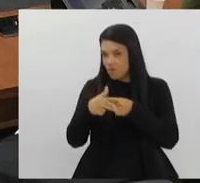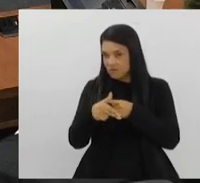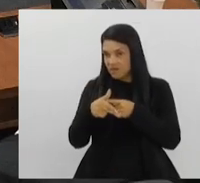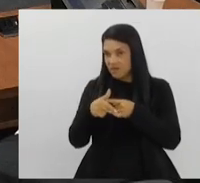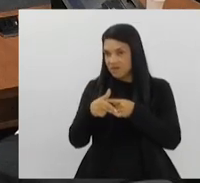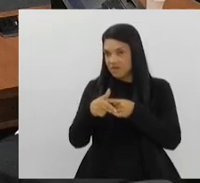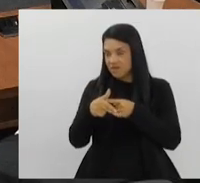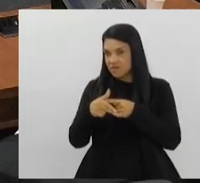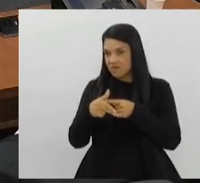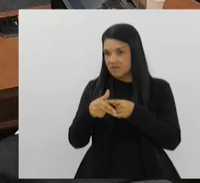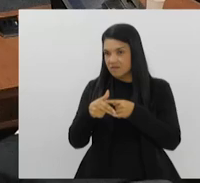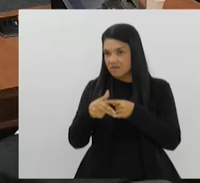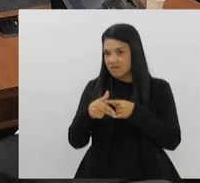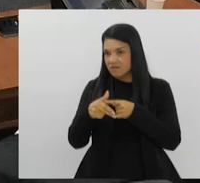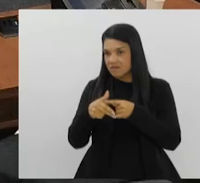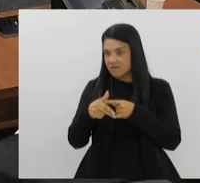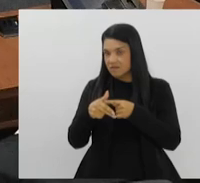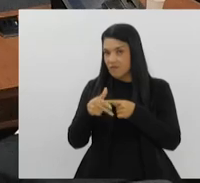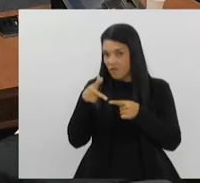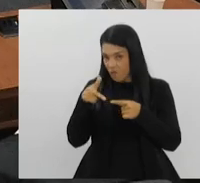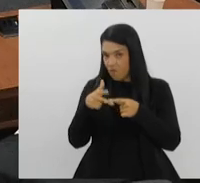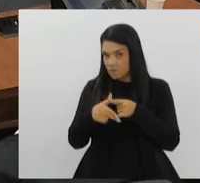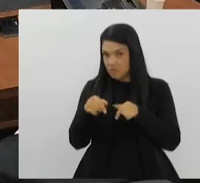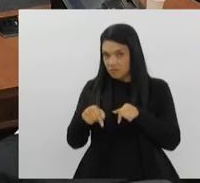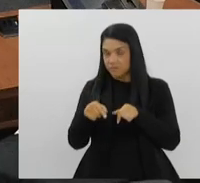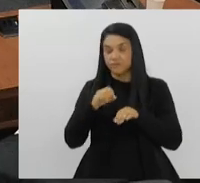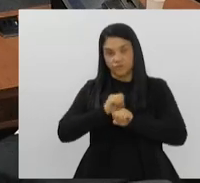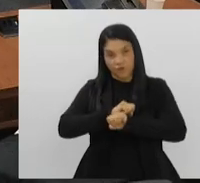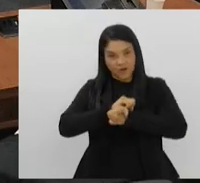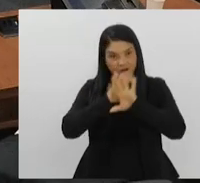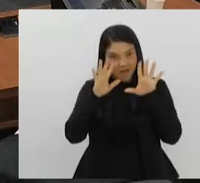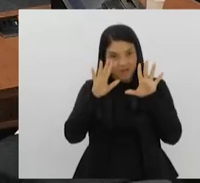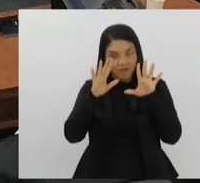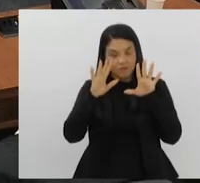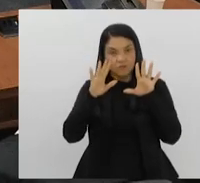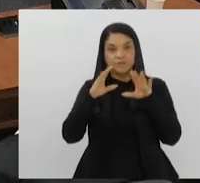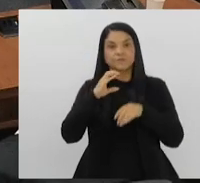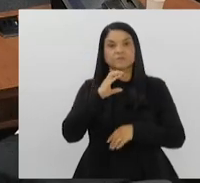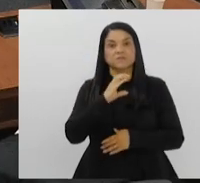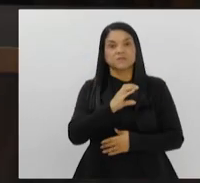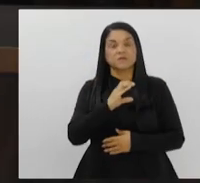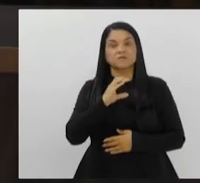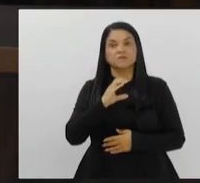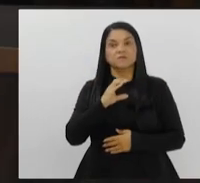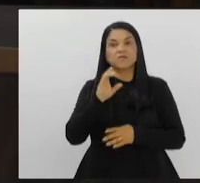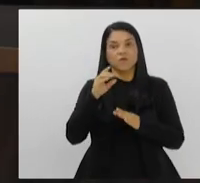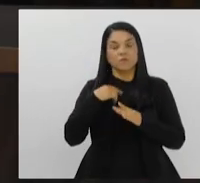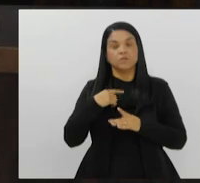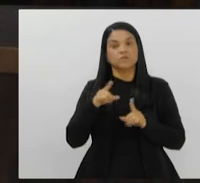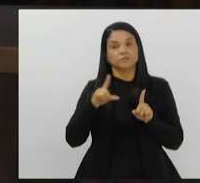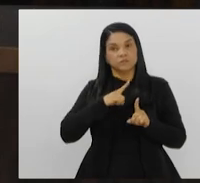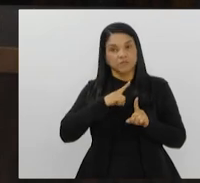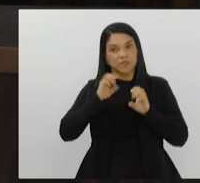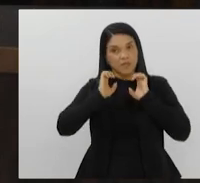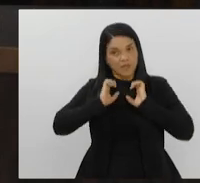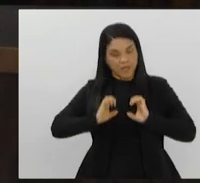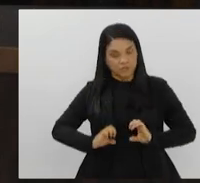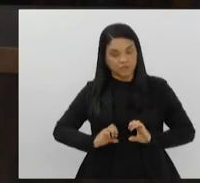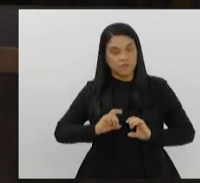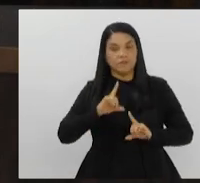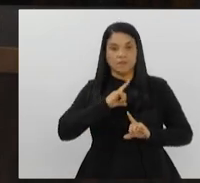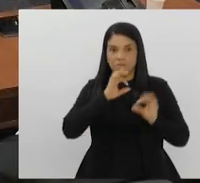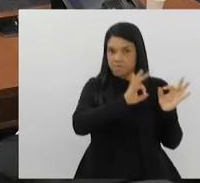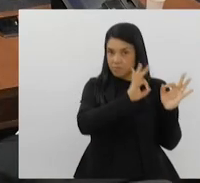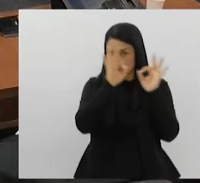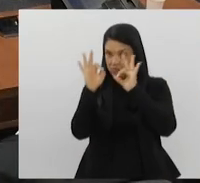não se interromper, presidente. Eu vou deixar de forma bem clara. Vamos, vamos, CCJ, ter ética, vamos ter ética, porque nós na, estamos só assistindo. Só um minuto,